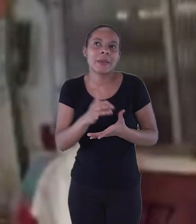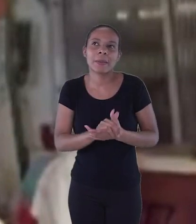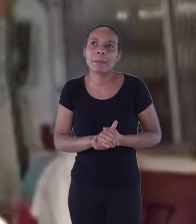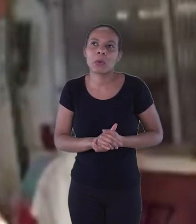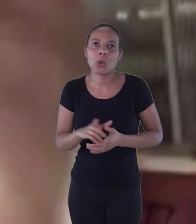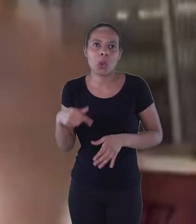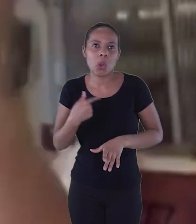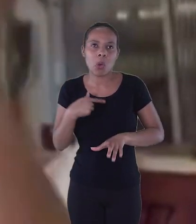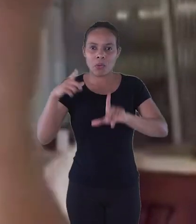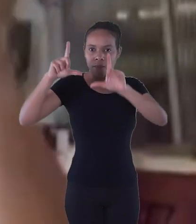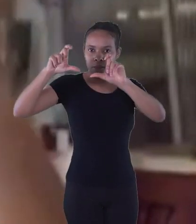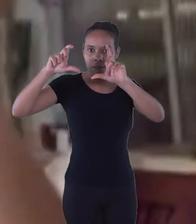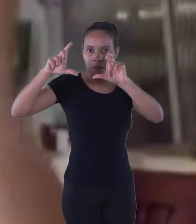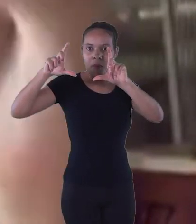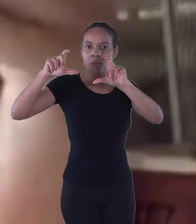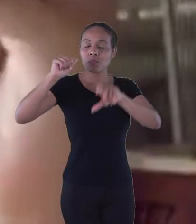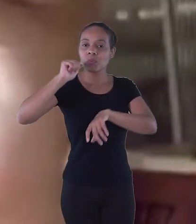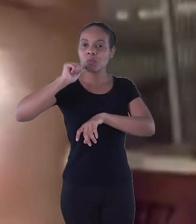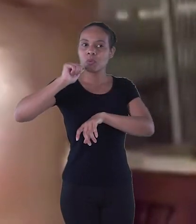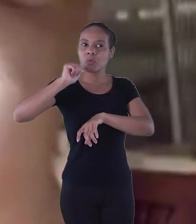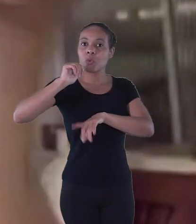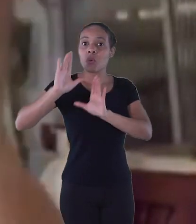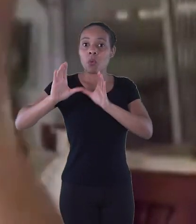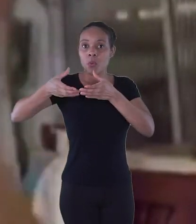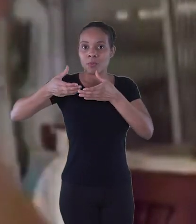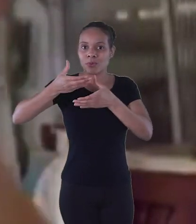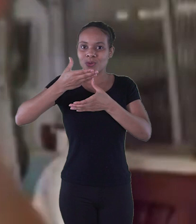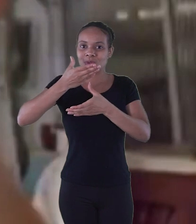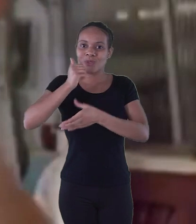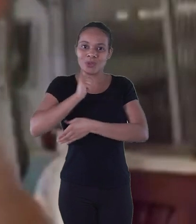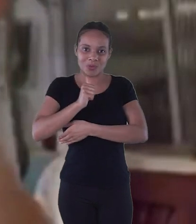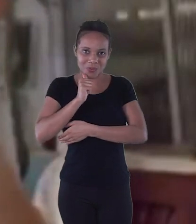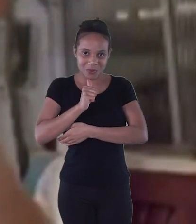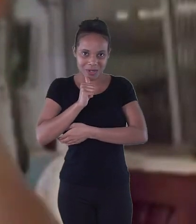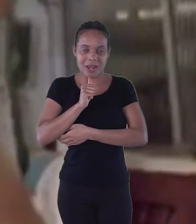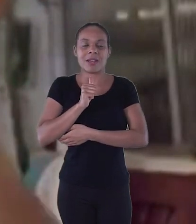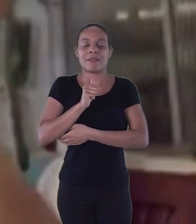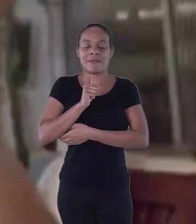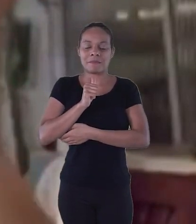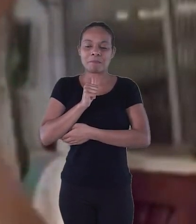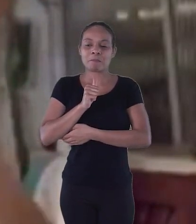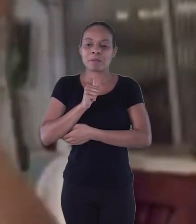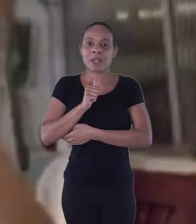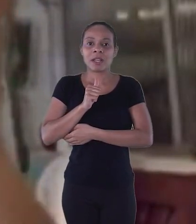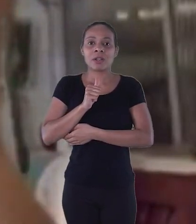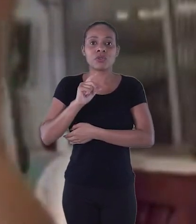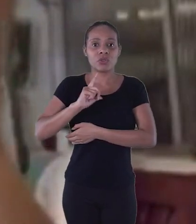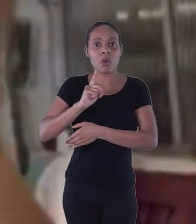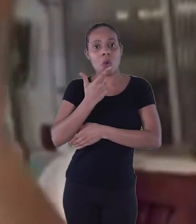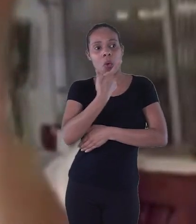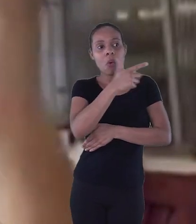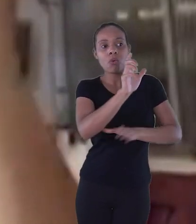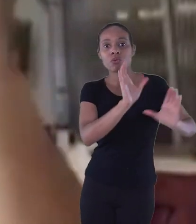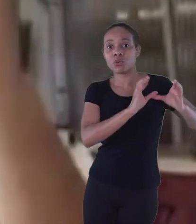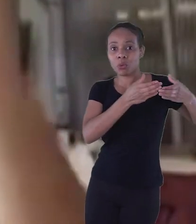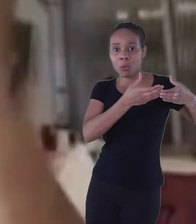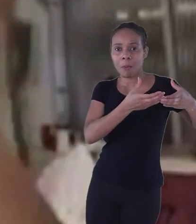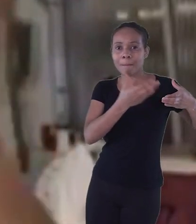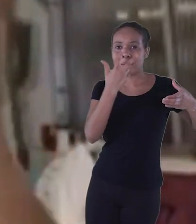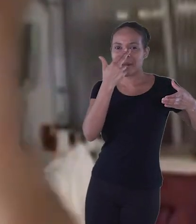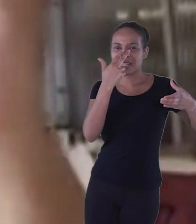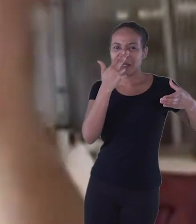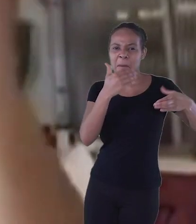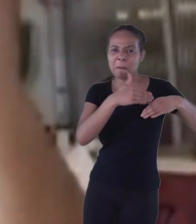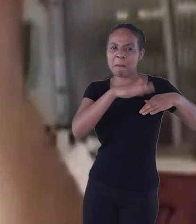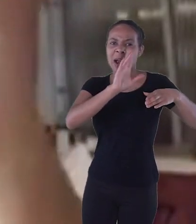feito retrato também, que era de um grupo de mulheres, só que esse grupo de mulheres tinha outro grupo que era muito mais representativo e que estava no